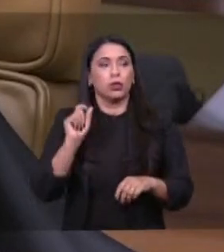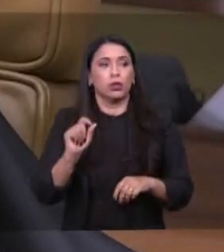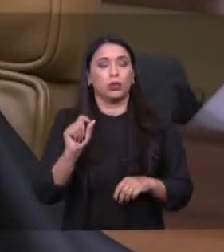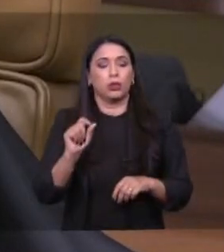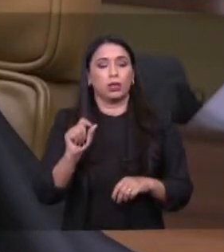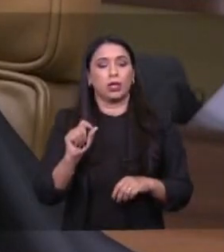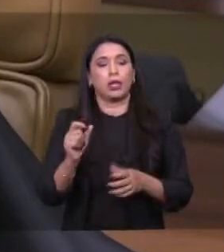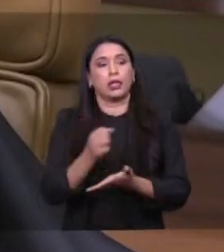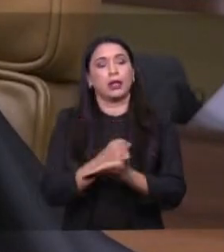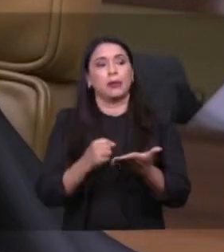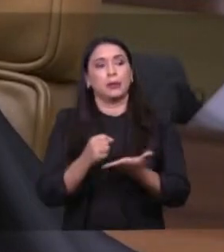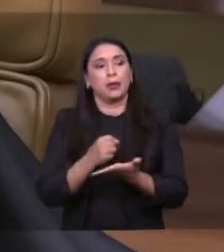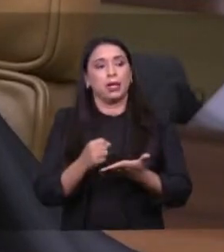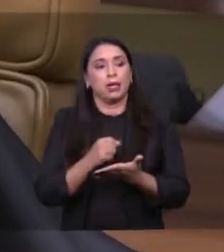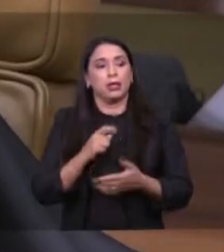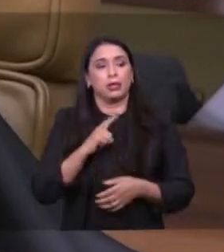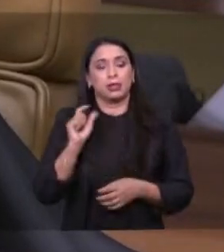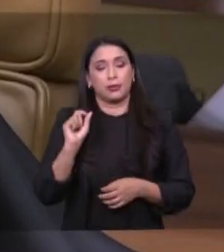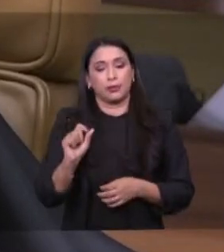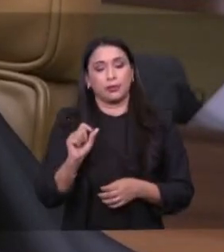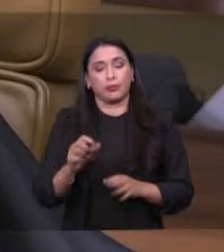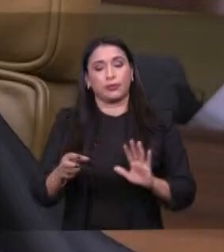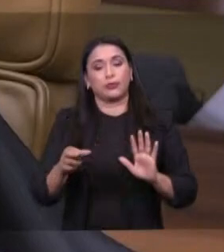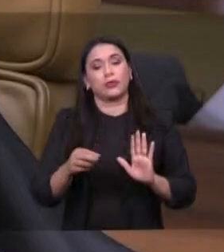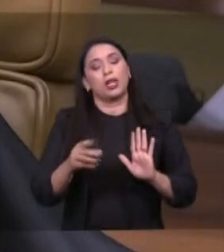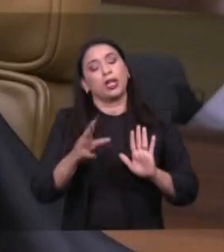princípios Pader Nullité Sangrief. Reclamação